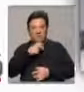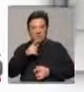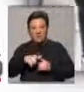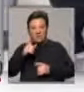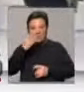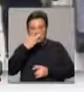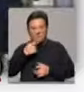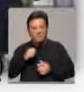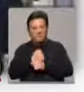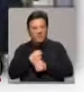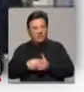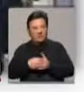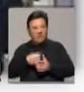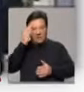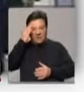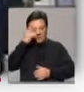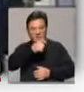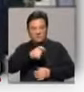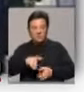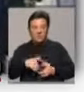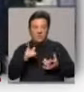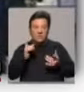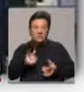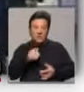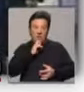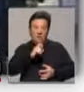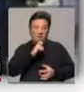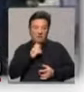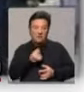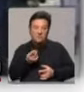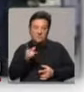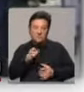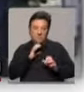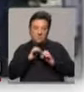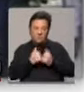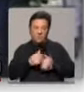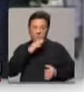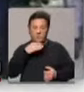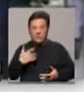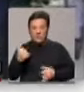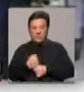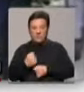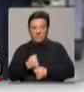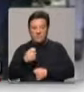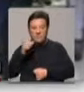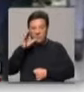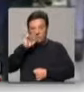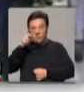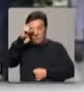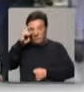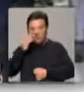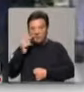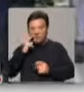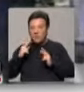já foram lançados vários alertas através da comunicação social e a polícia britânica está a trabalhar com as autoridades turcas tentando